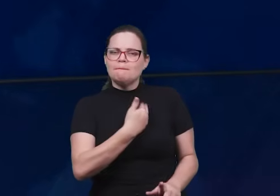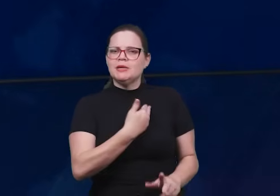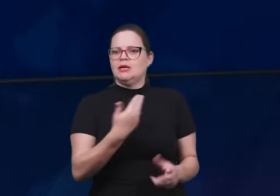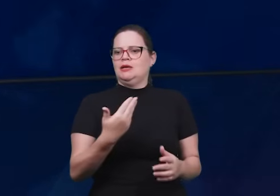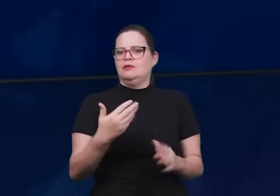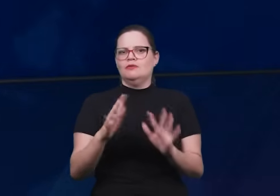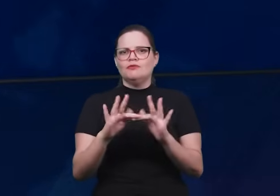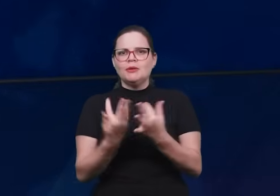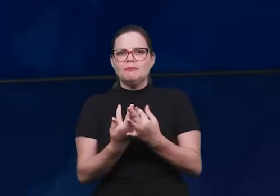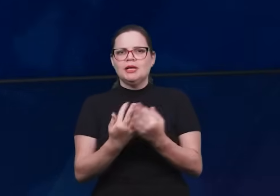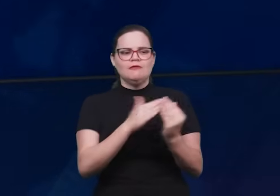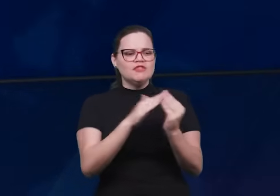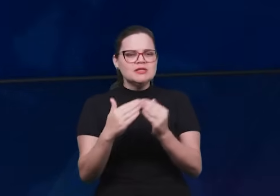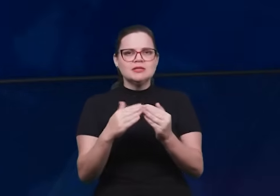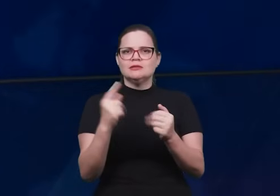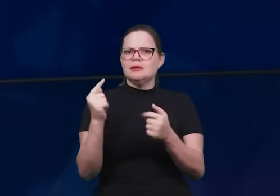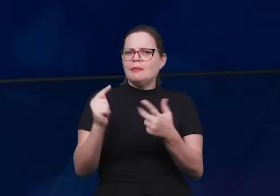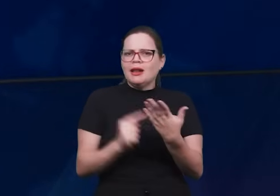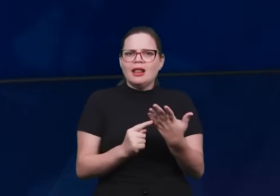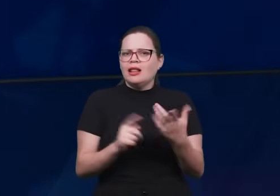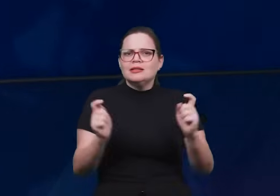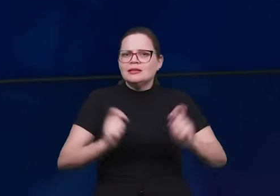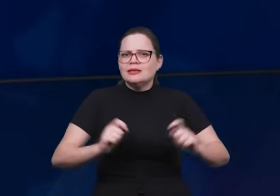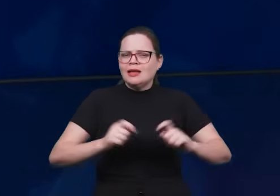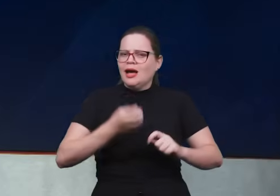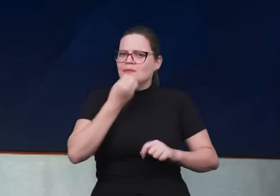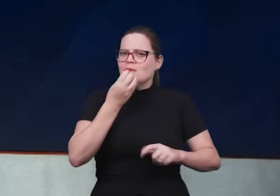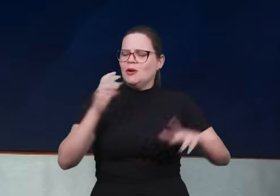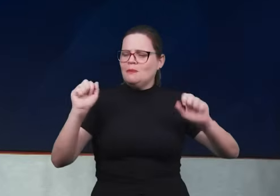amigos, colegas, parentes, vizinhos.